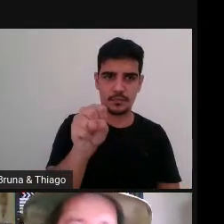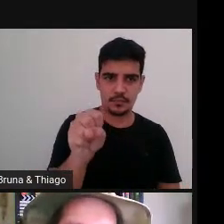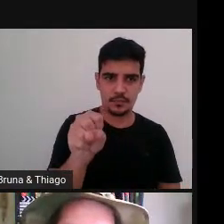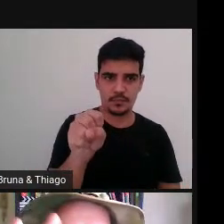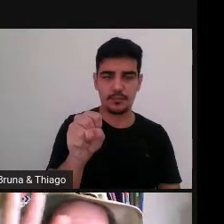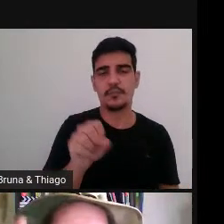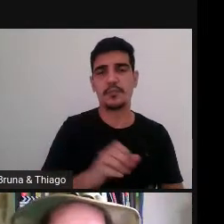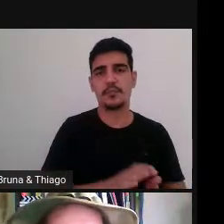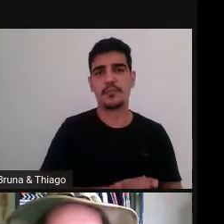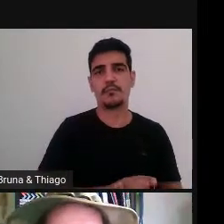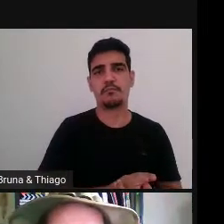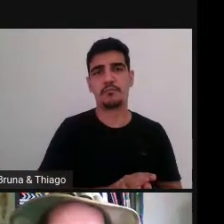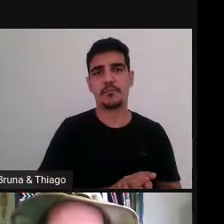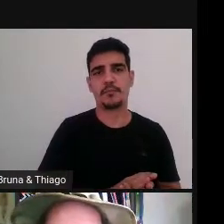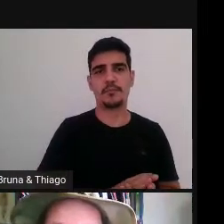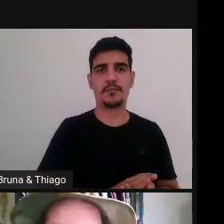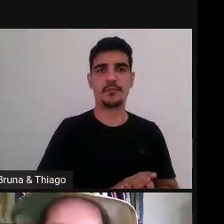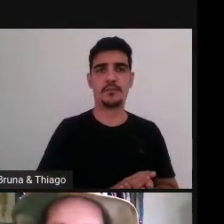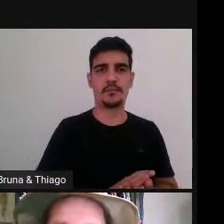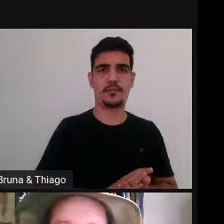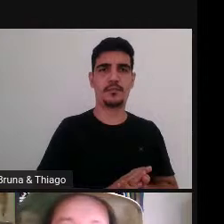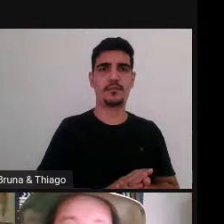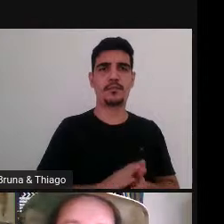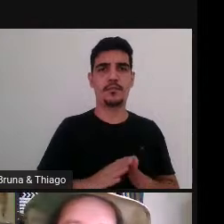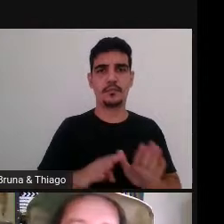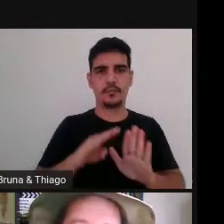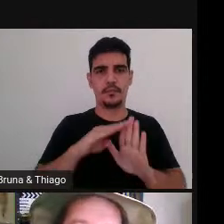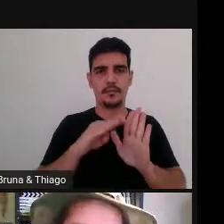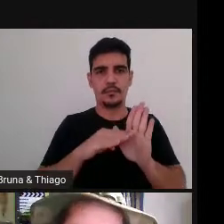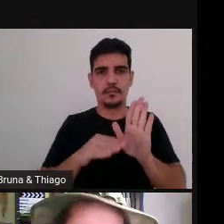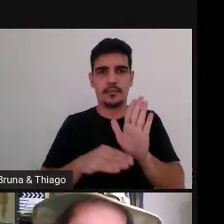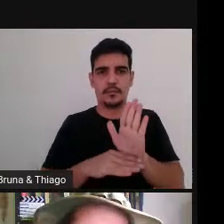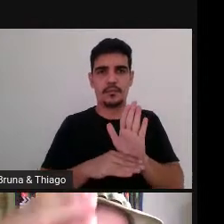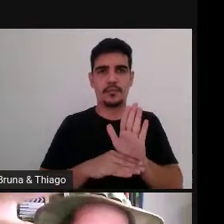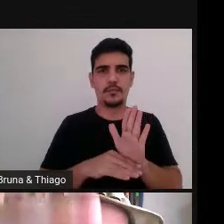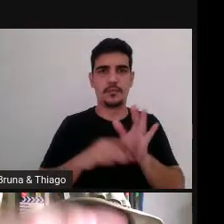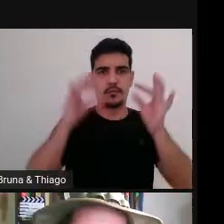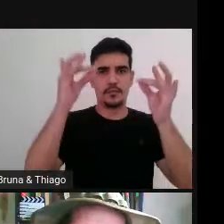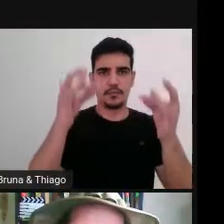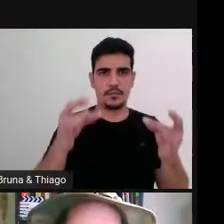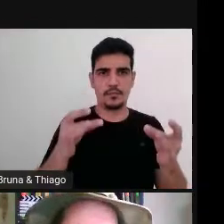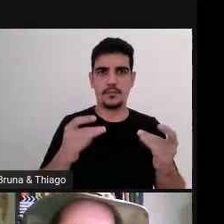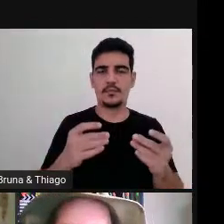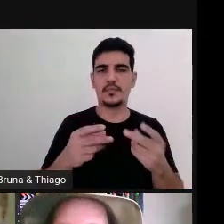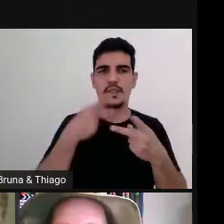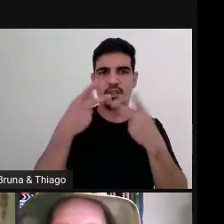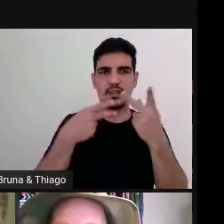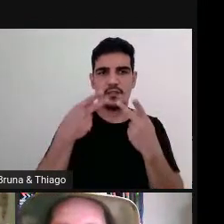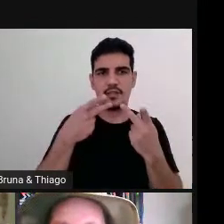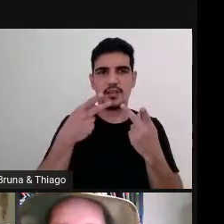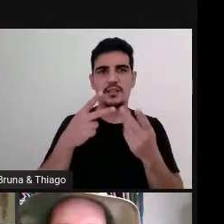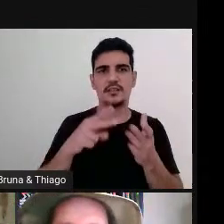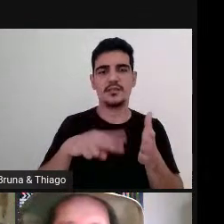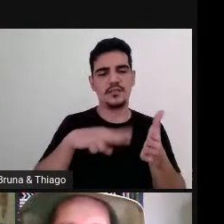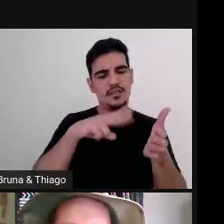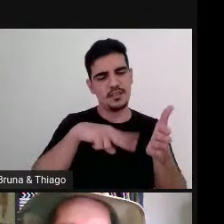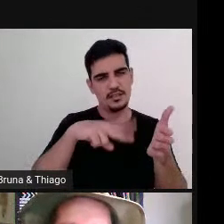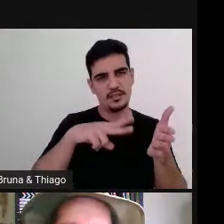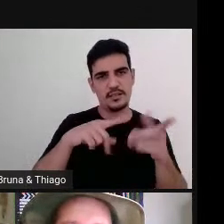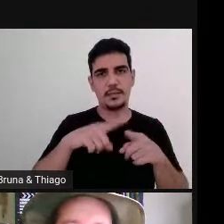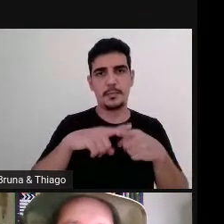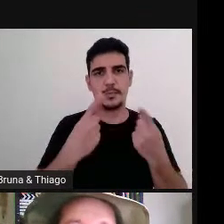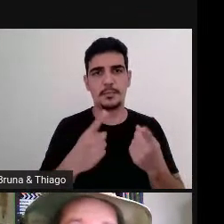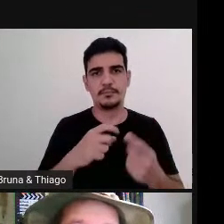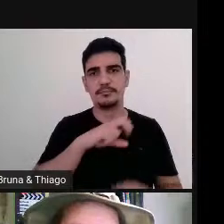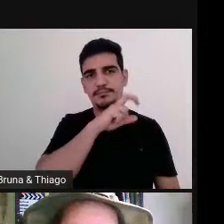aí vai. Então, essas são as características das jararacas. Eu não vou ficar lendo tudo aqui, né, mas são cobras